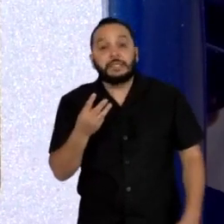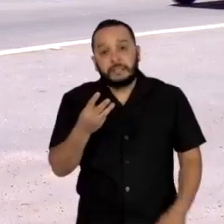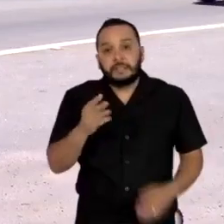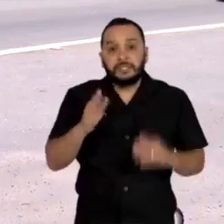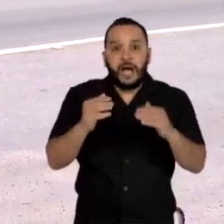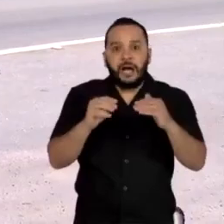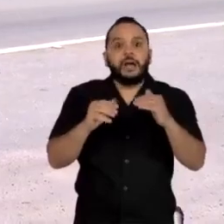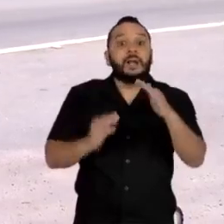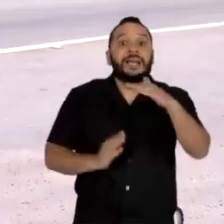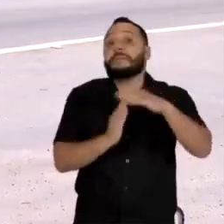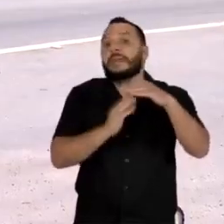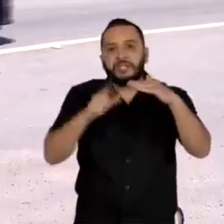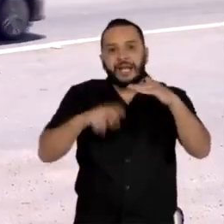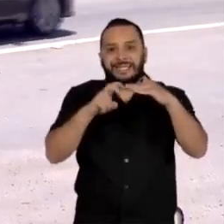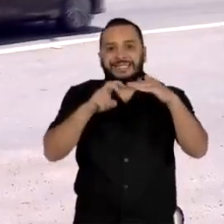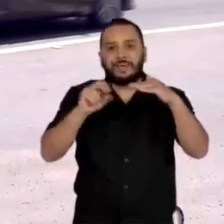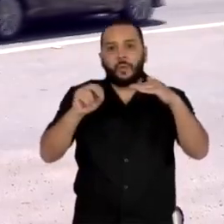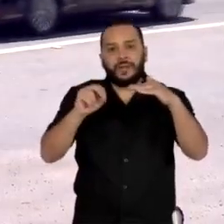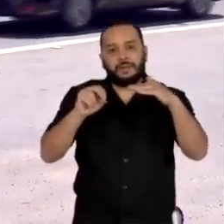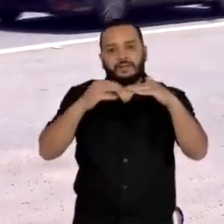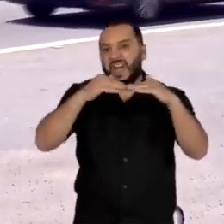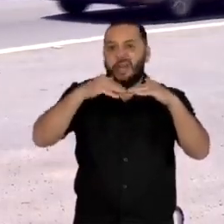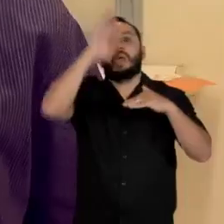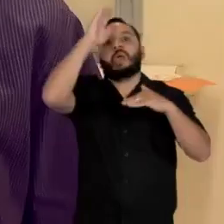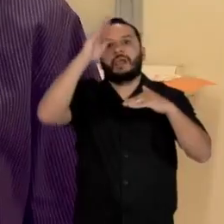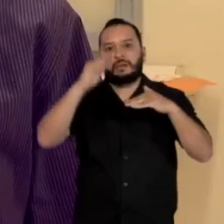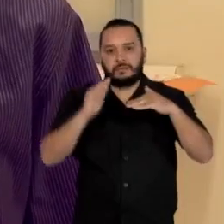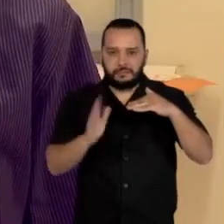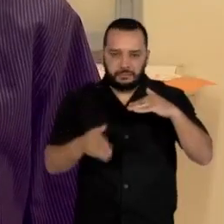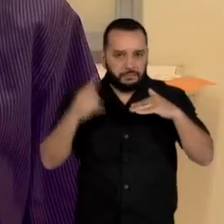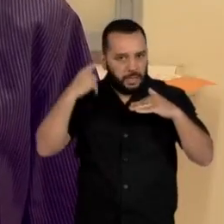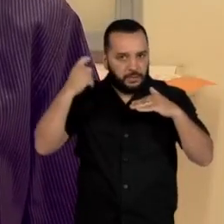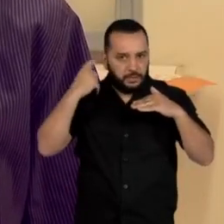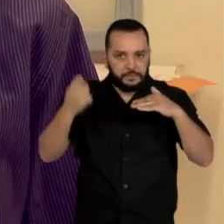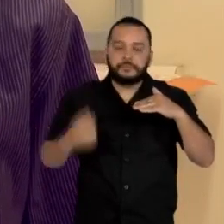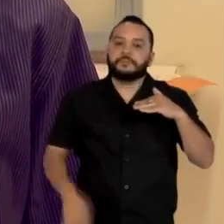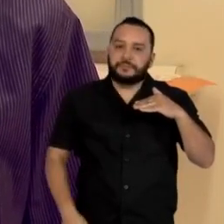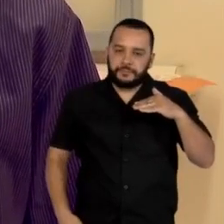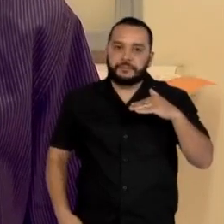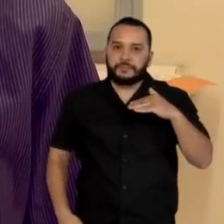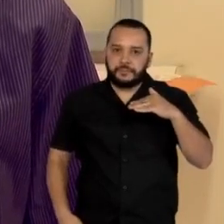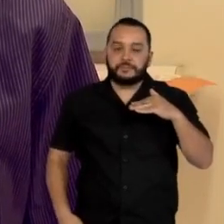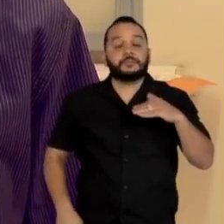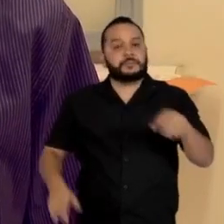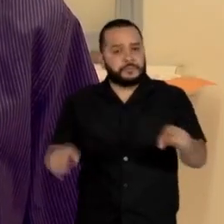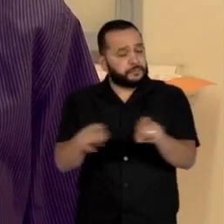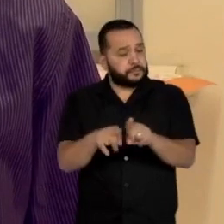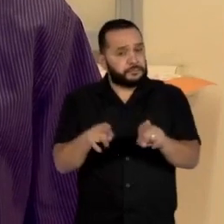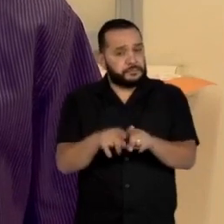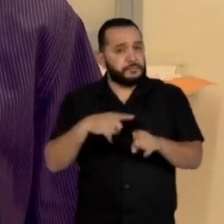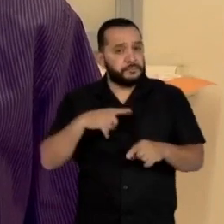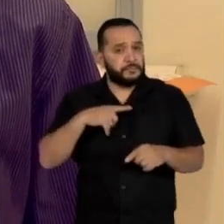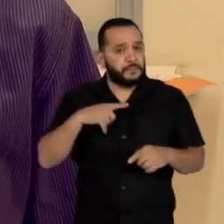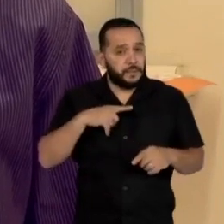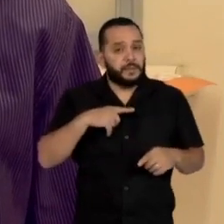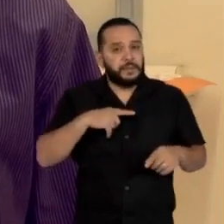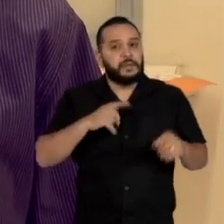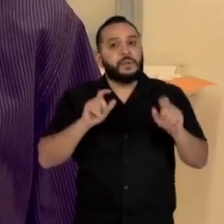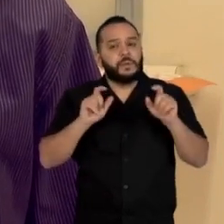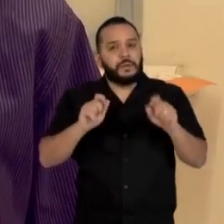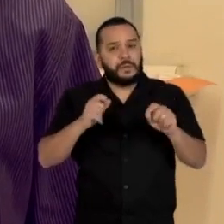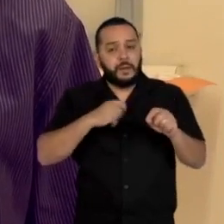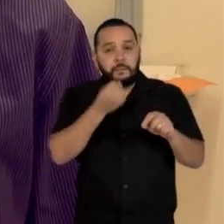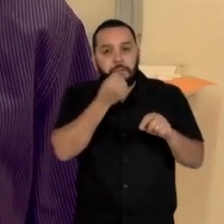recomendados para a audição pela Organização Mundial da Saúde. Boa pavimentação diminui o ruído. Hoje